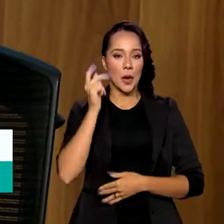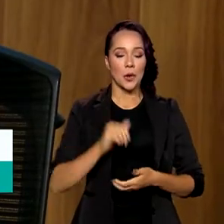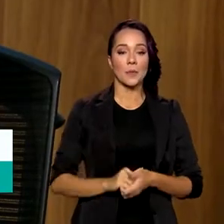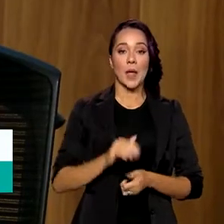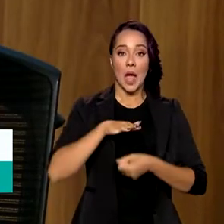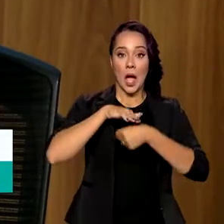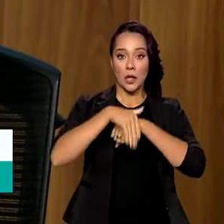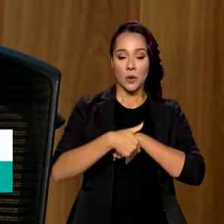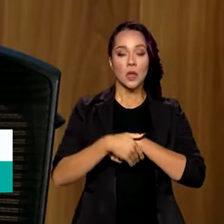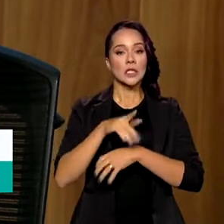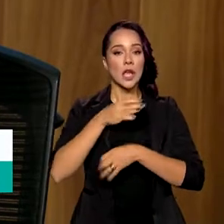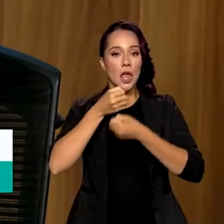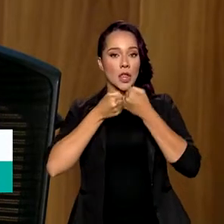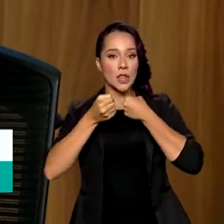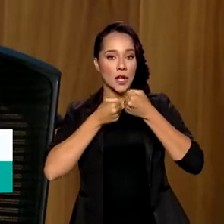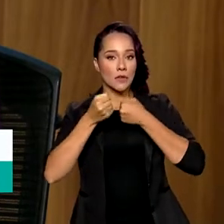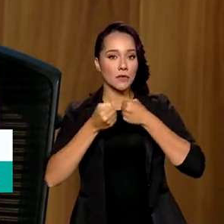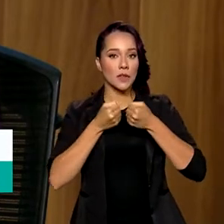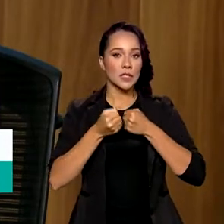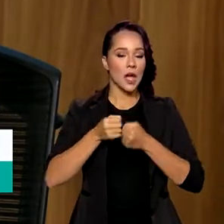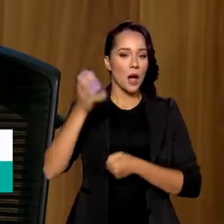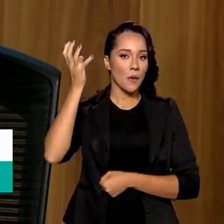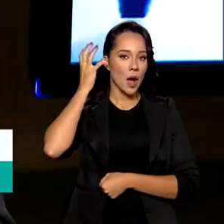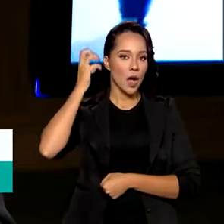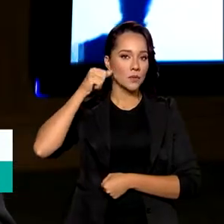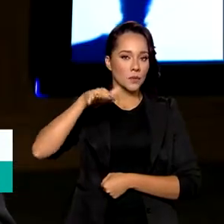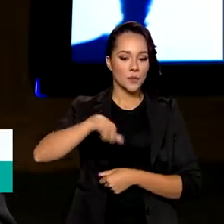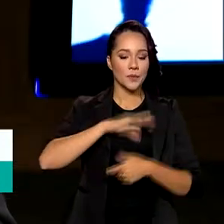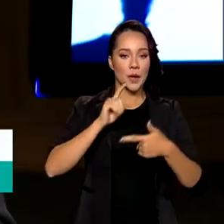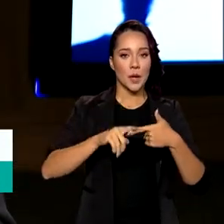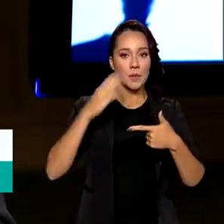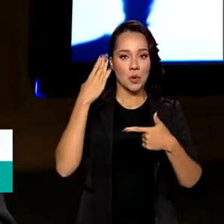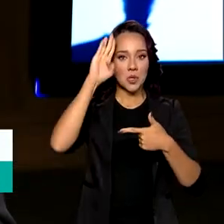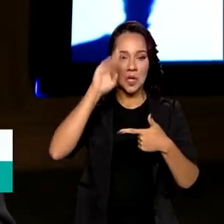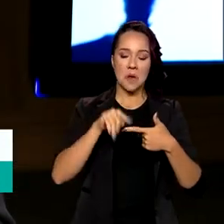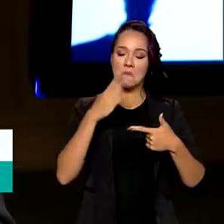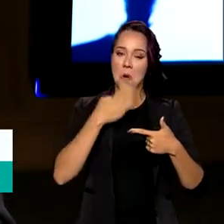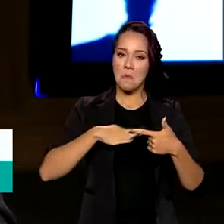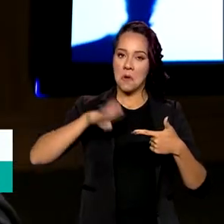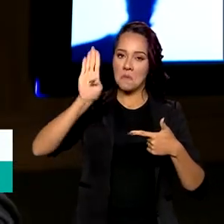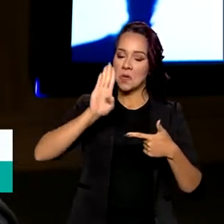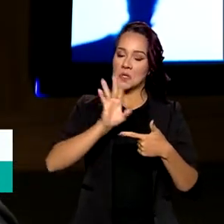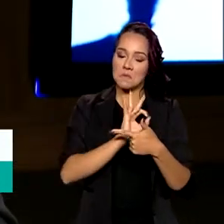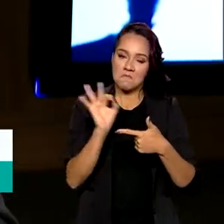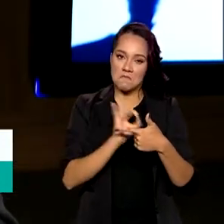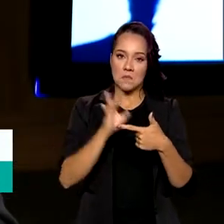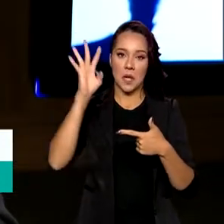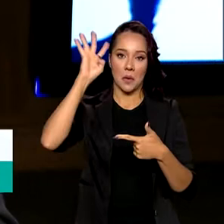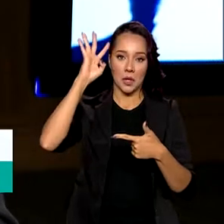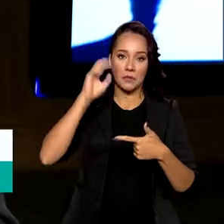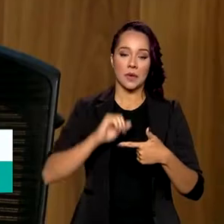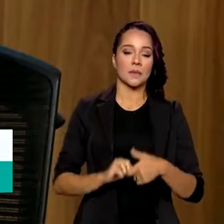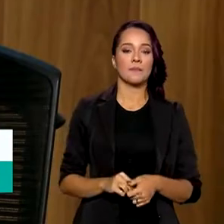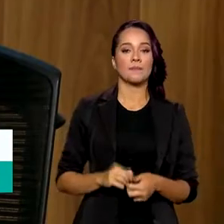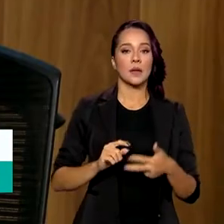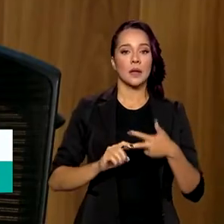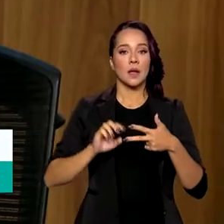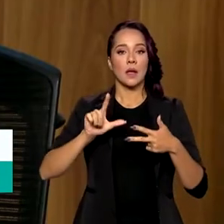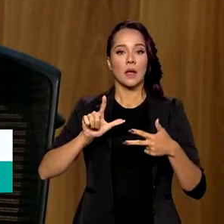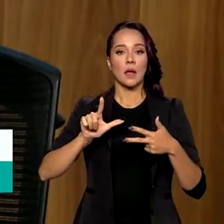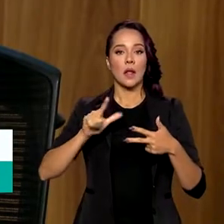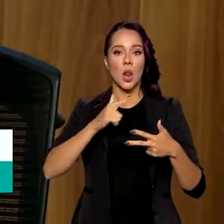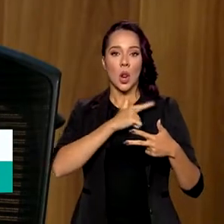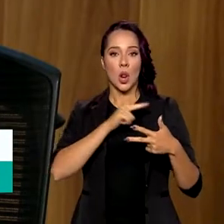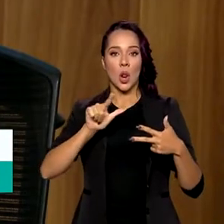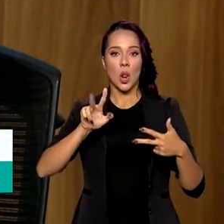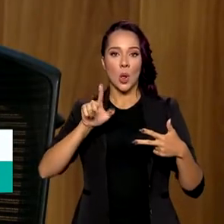Paulo e à noite concede entrevista um podcast Jair bolsonaro do pele não têm compromissos de campanha nesta quarta-feira Luiz Inácio